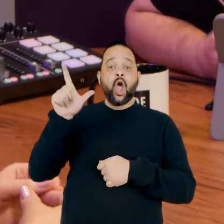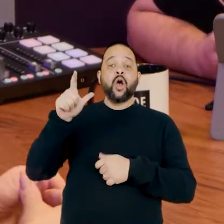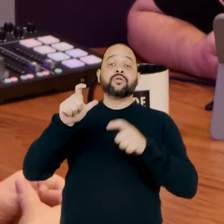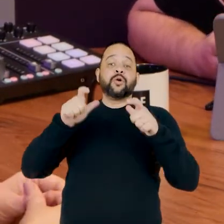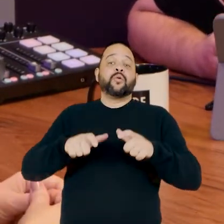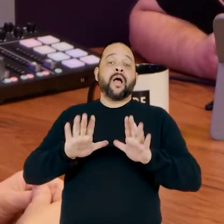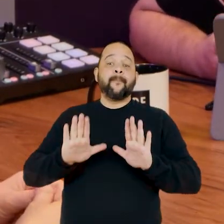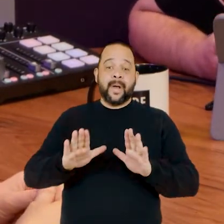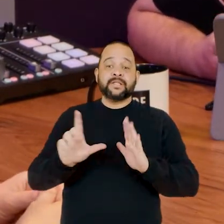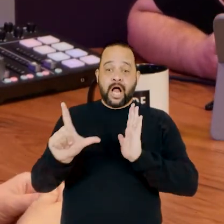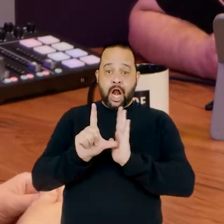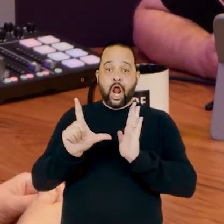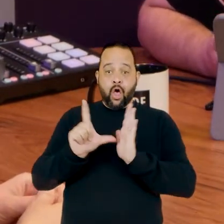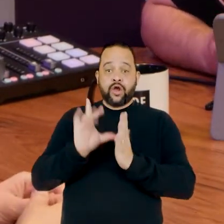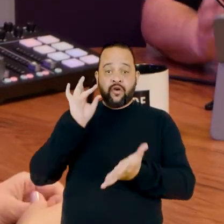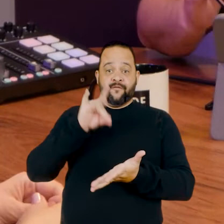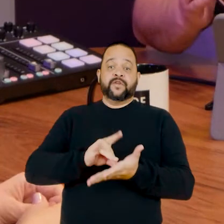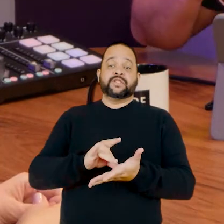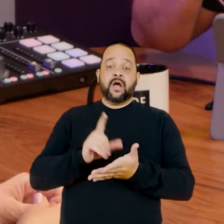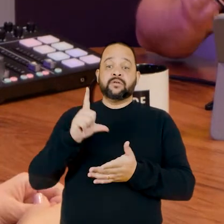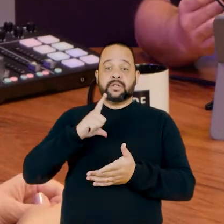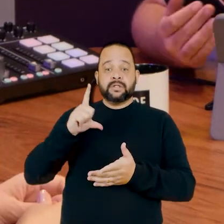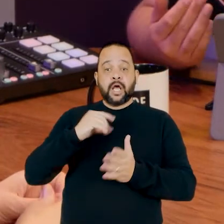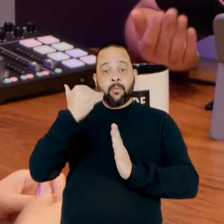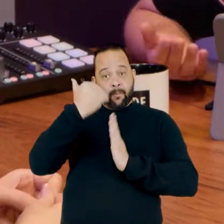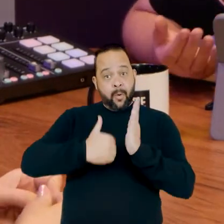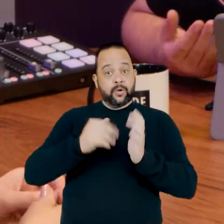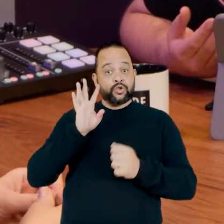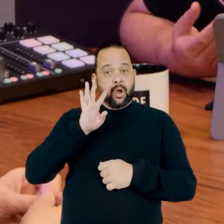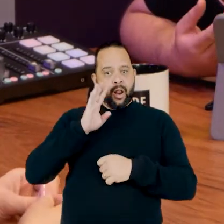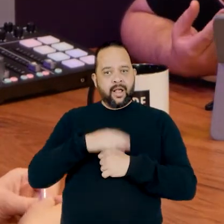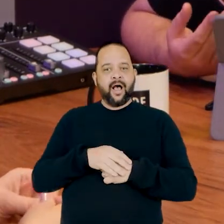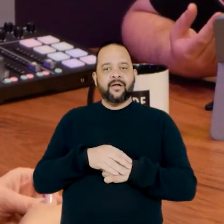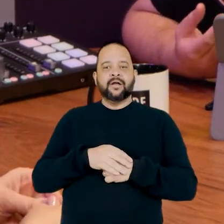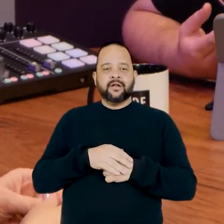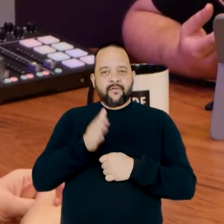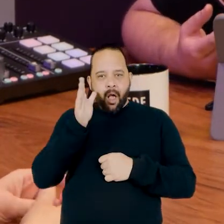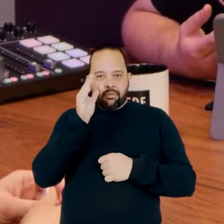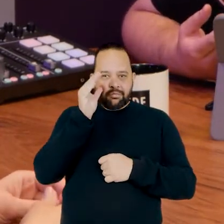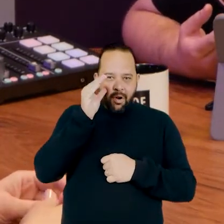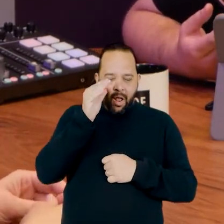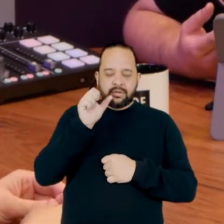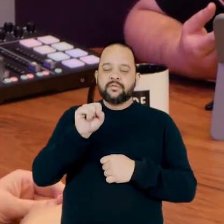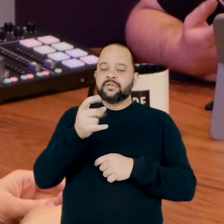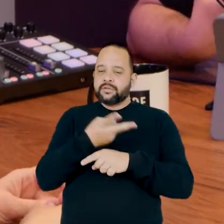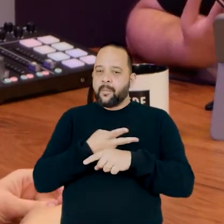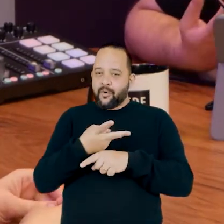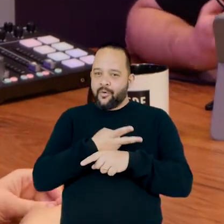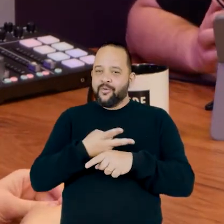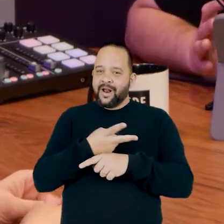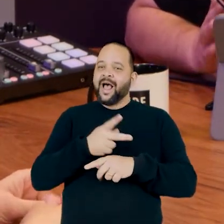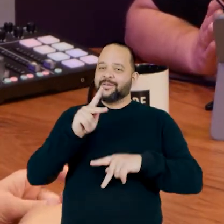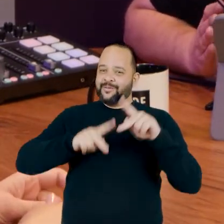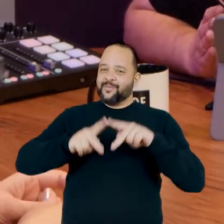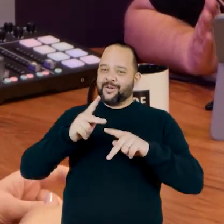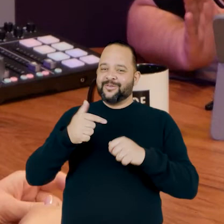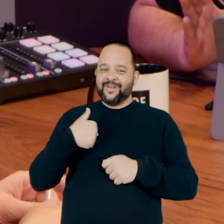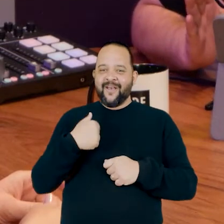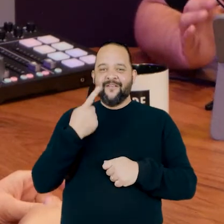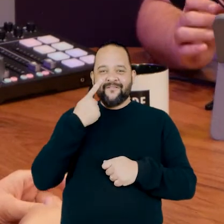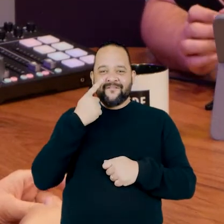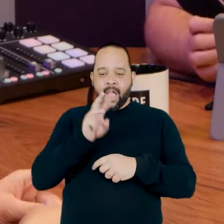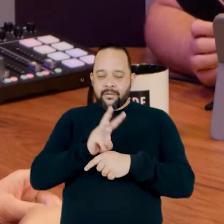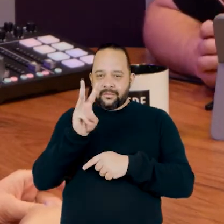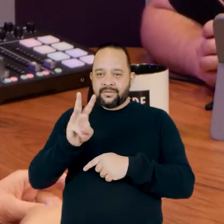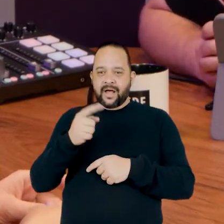oficial sempre faz umas promoções bem bacanas. Fica de olho lá, de repente, se você tá procurando um produto. Fica a dica aí, porque é o que eu faço. Fico monitorando lá